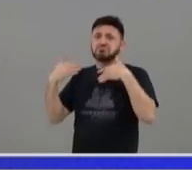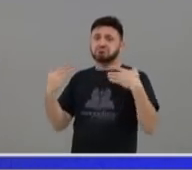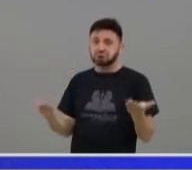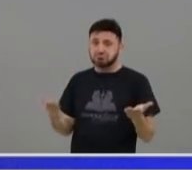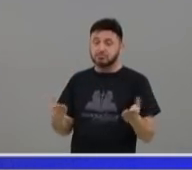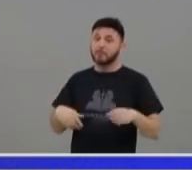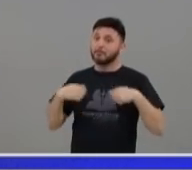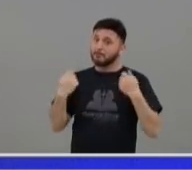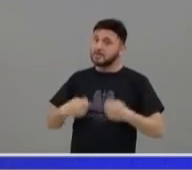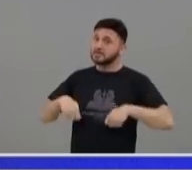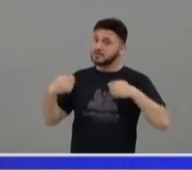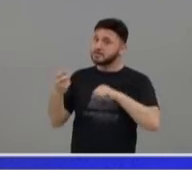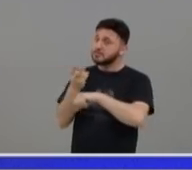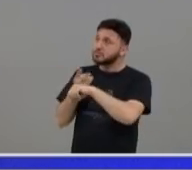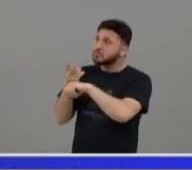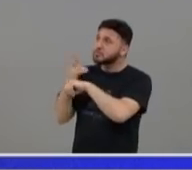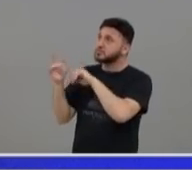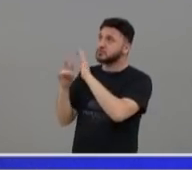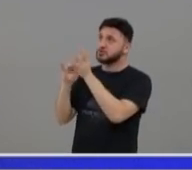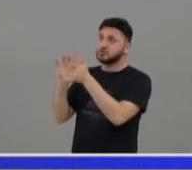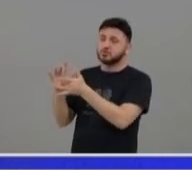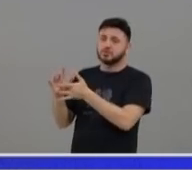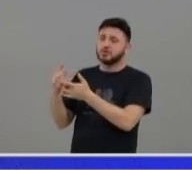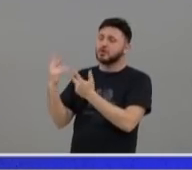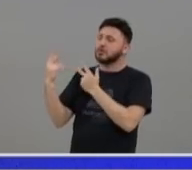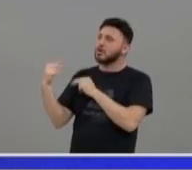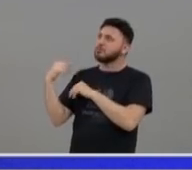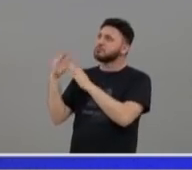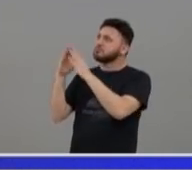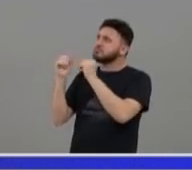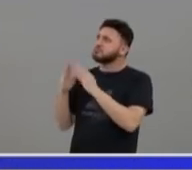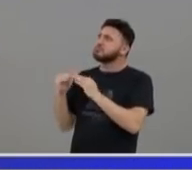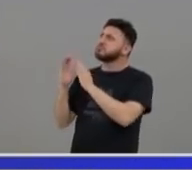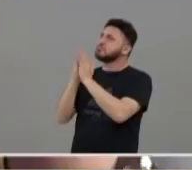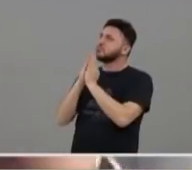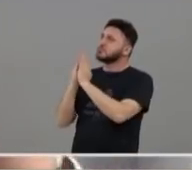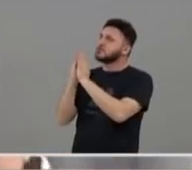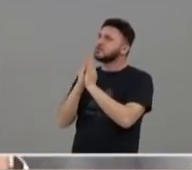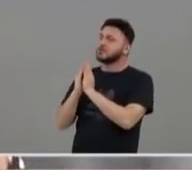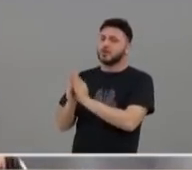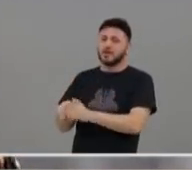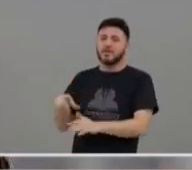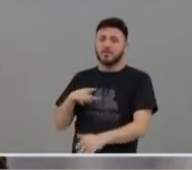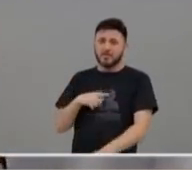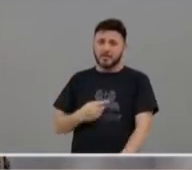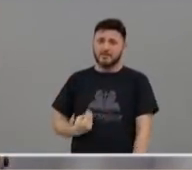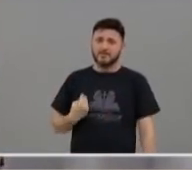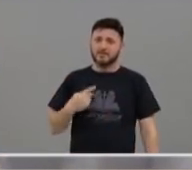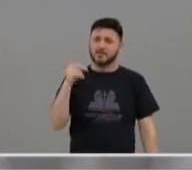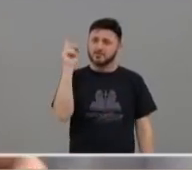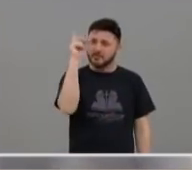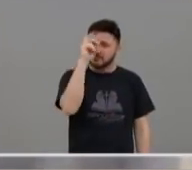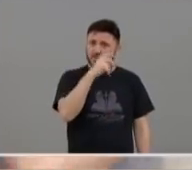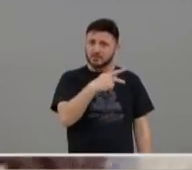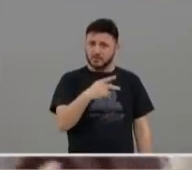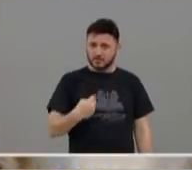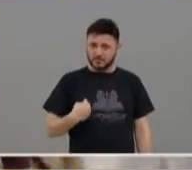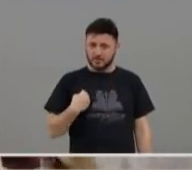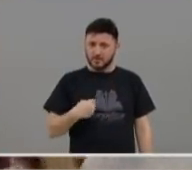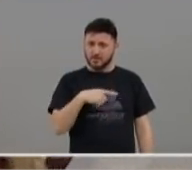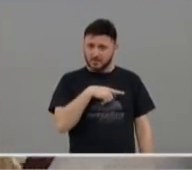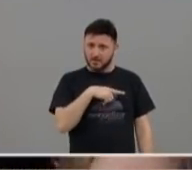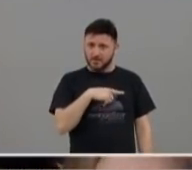forma que tem que ser buscado, e você tem vivido momentos difíceis e tem se sentido